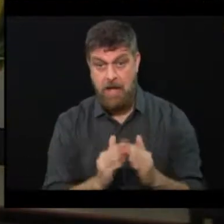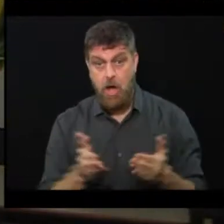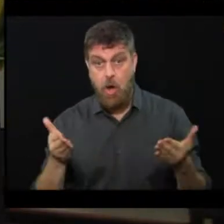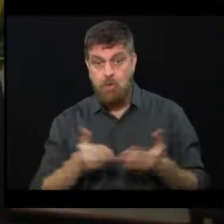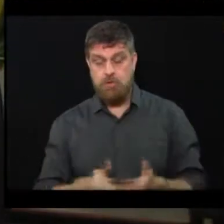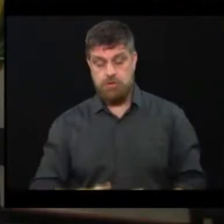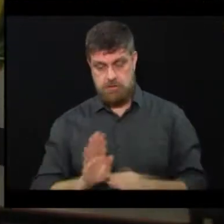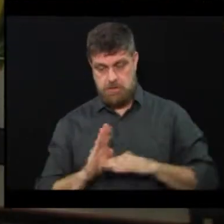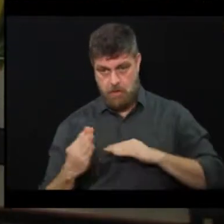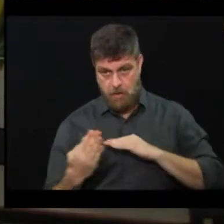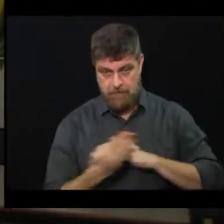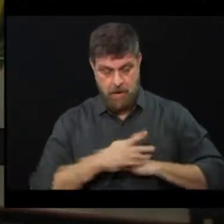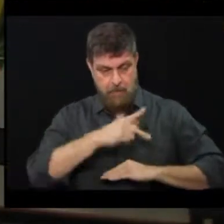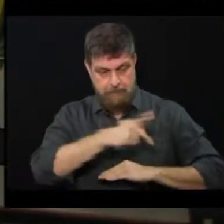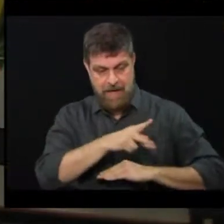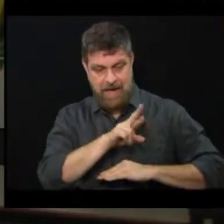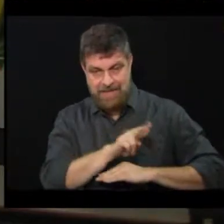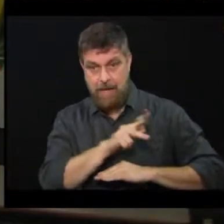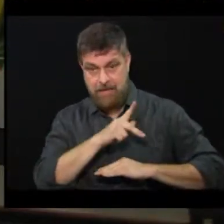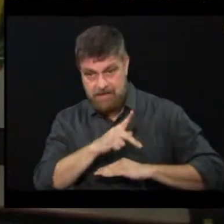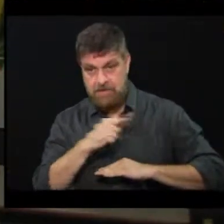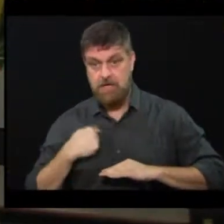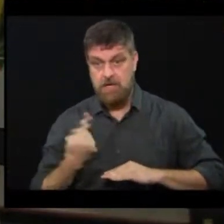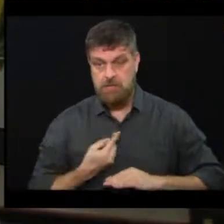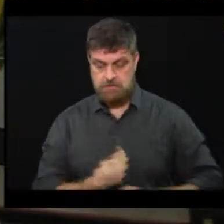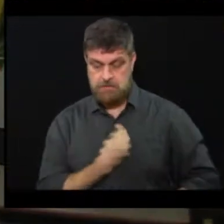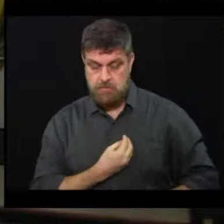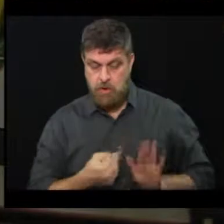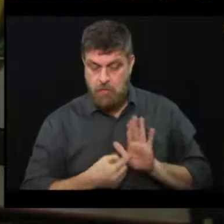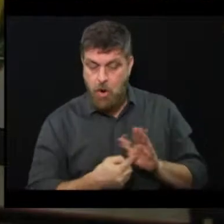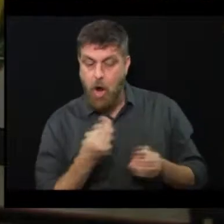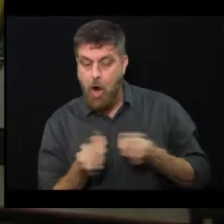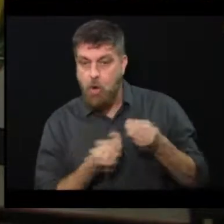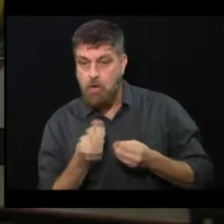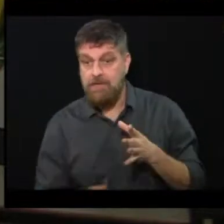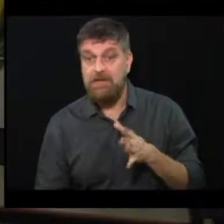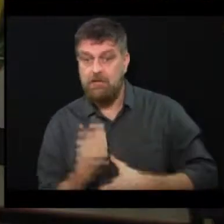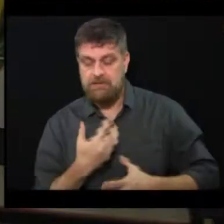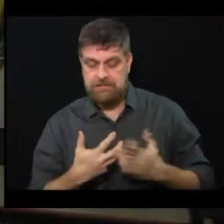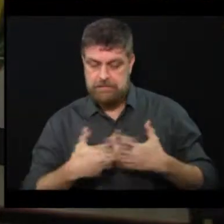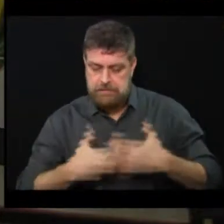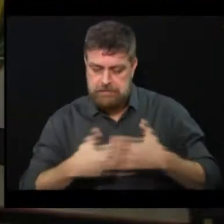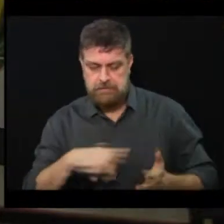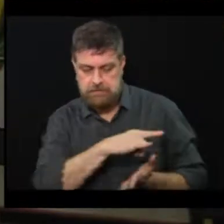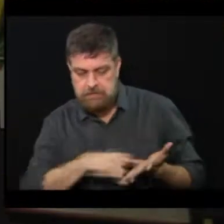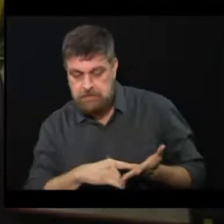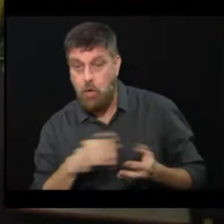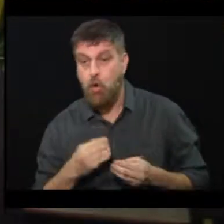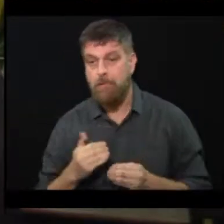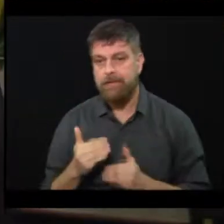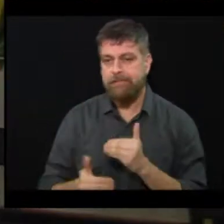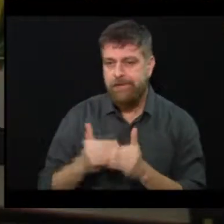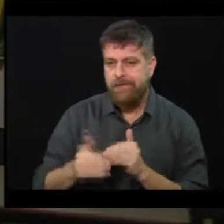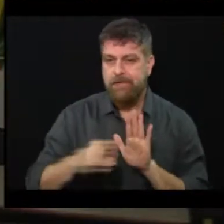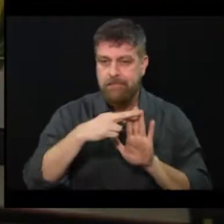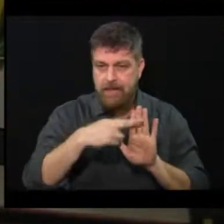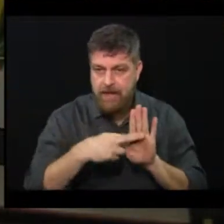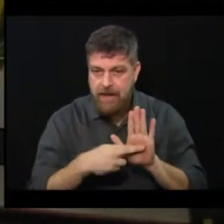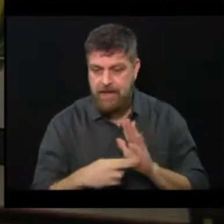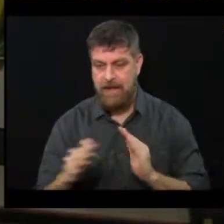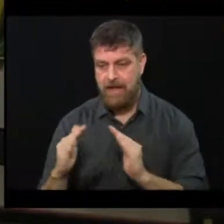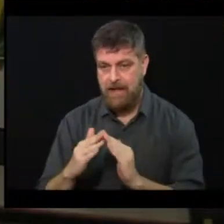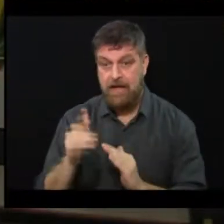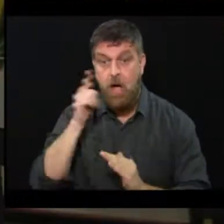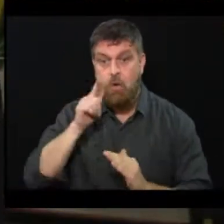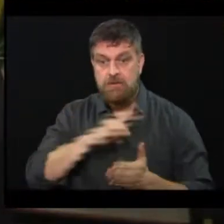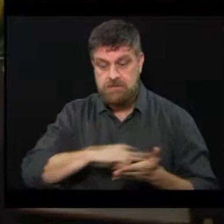no paranapanema gente vai prestar contas de como anda o processo de regularização fundiária quais são os passos da regularização para que a